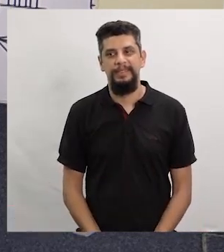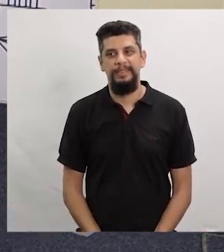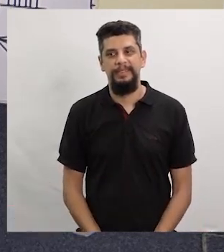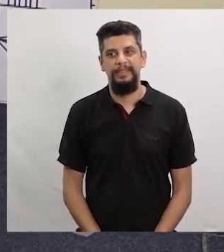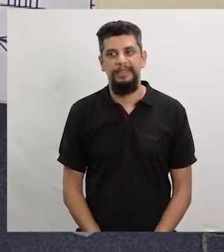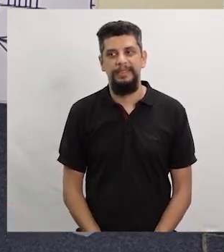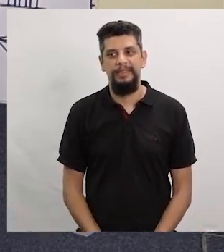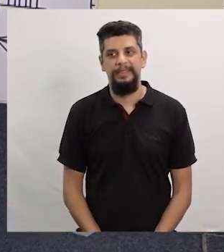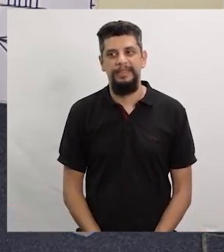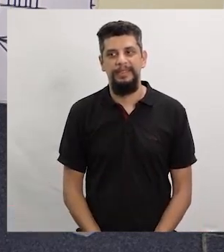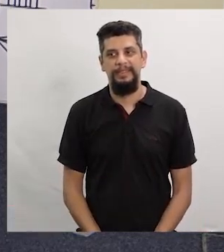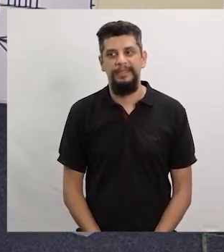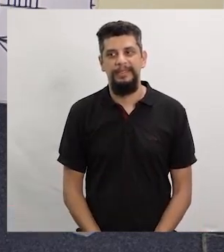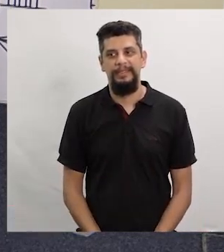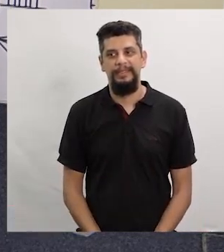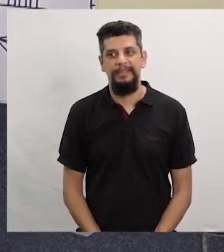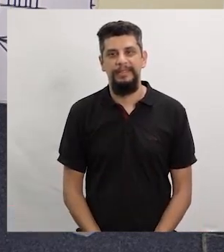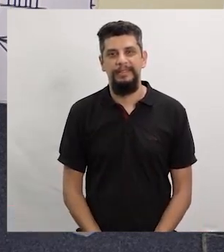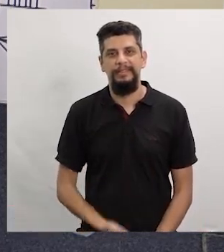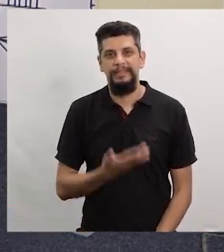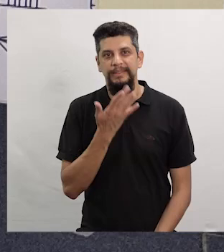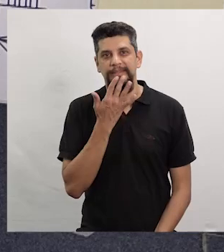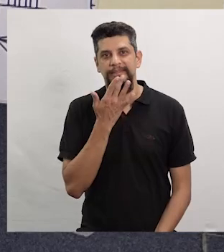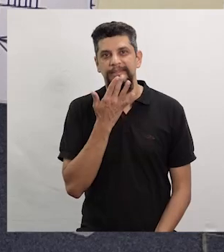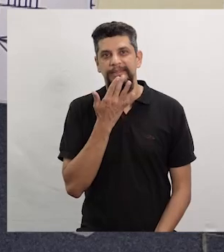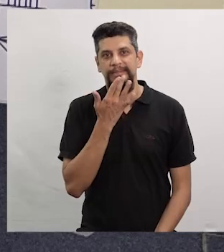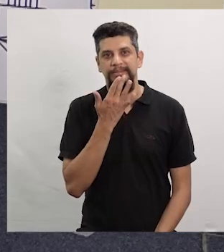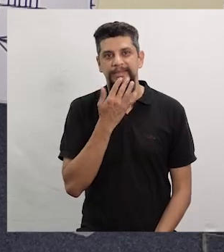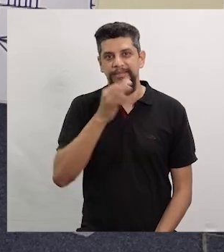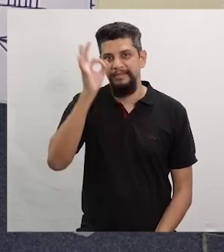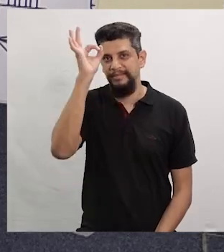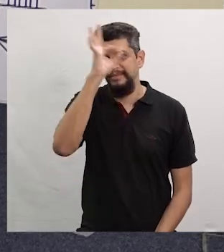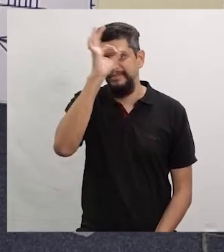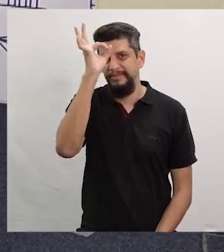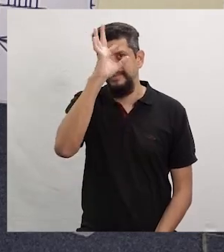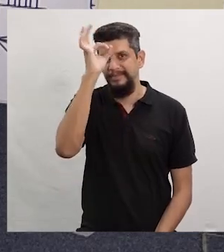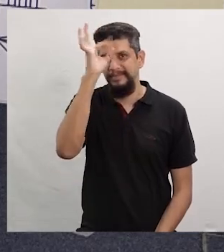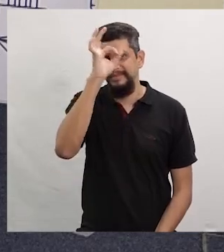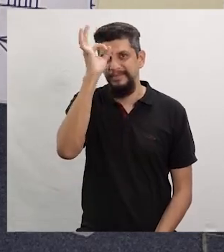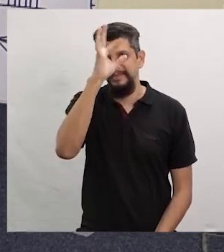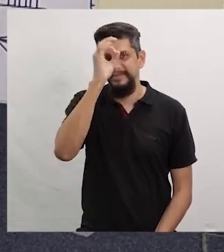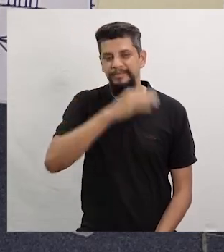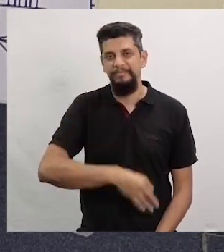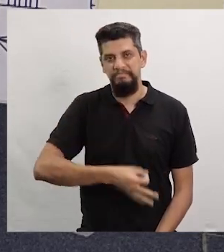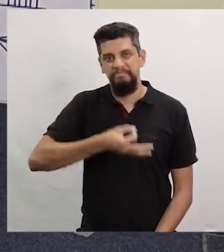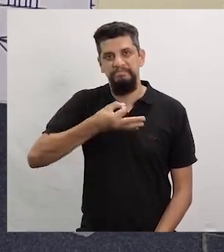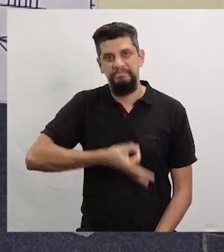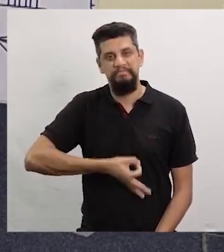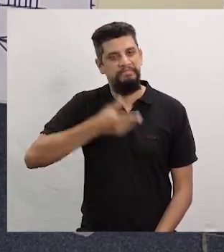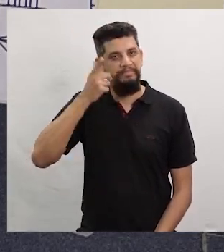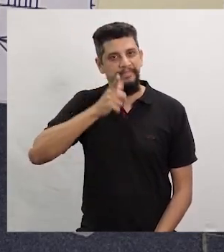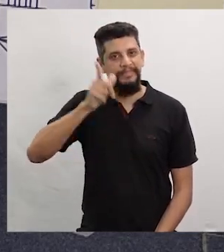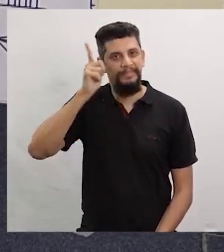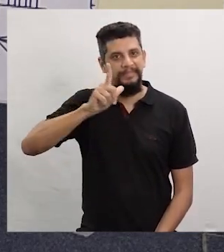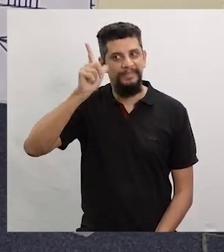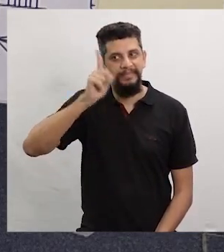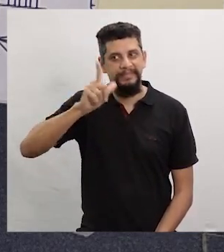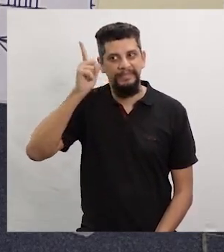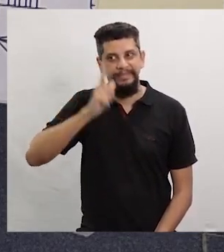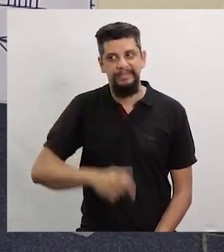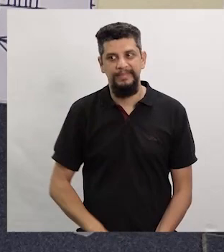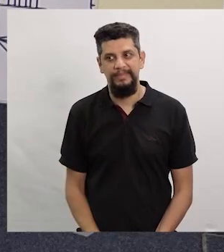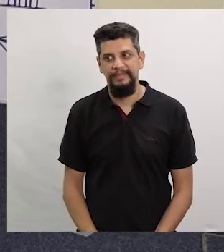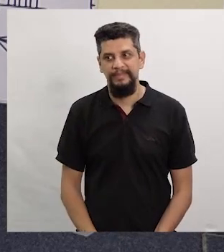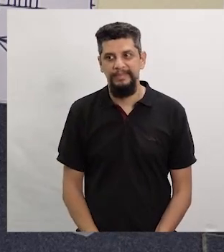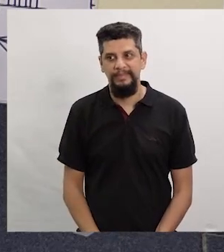vermelho agora vai dar ah deu certo vamos